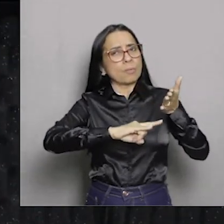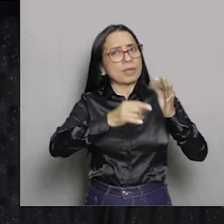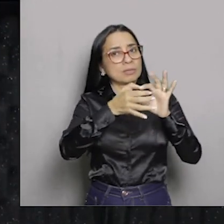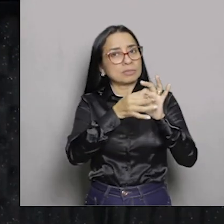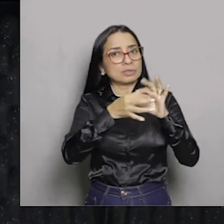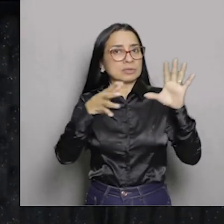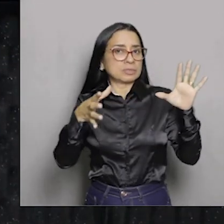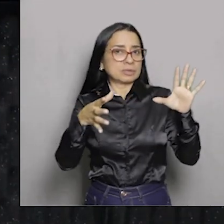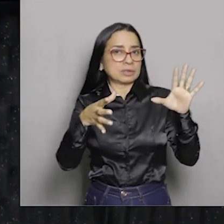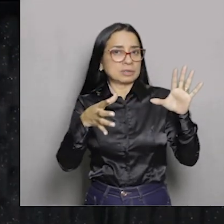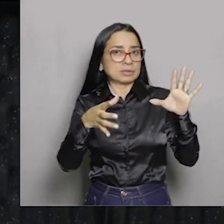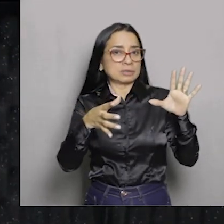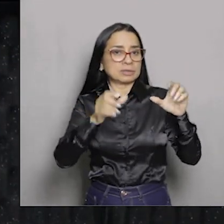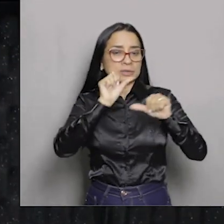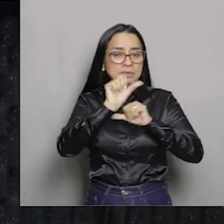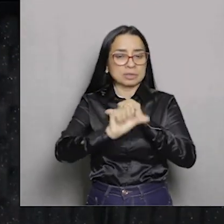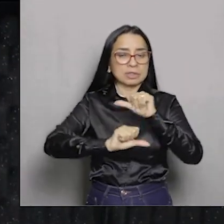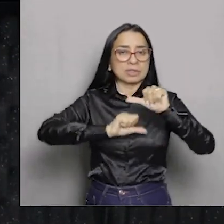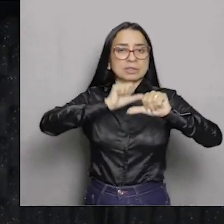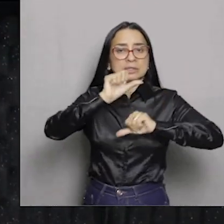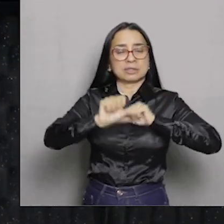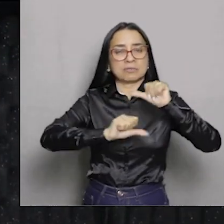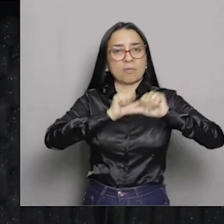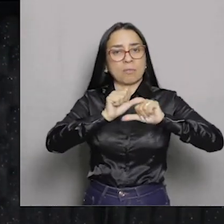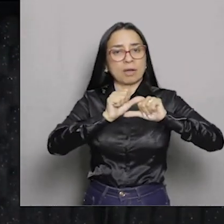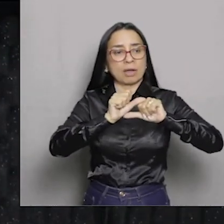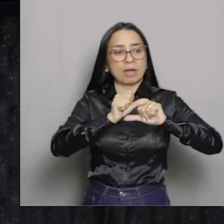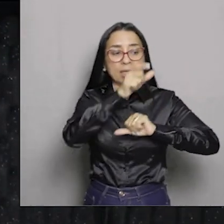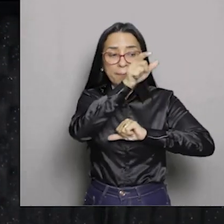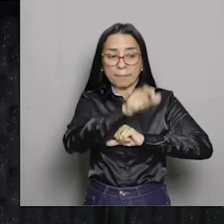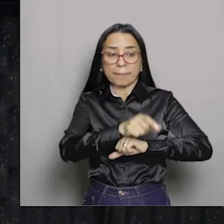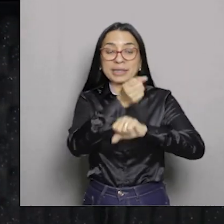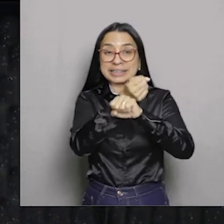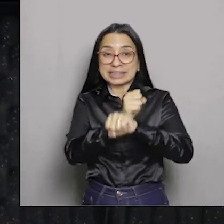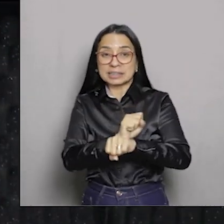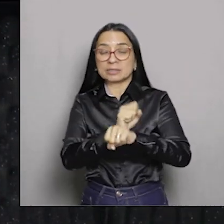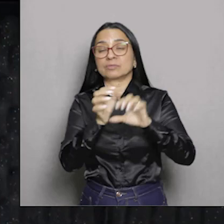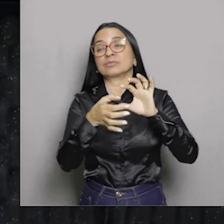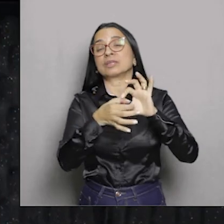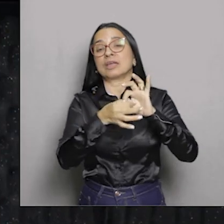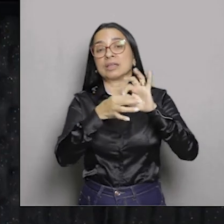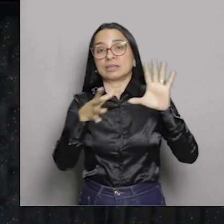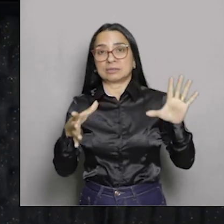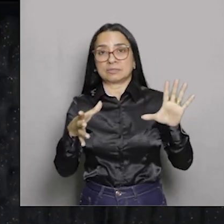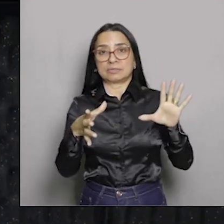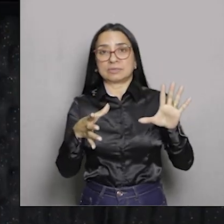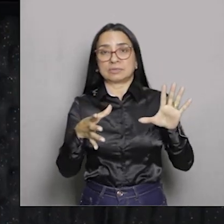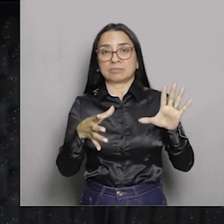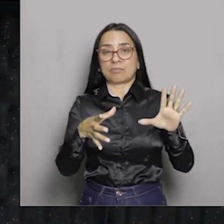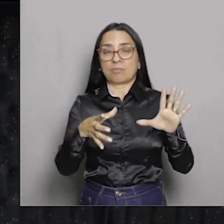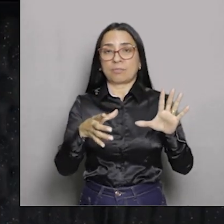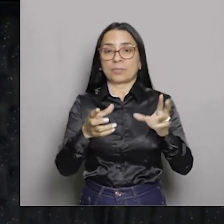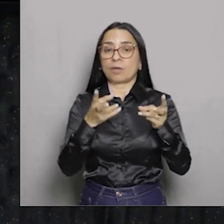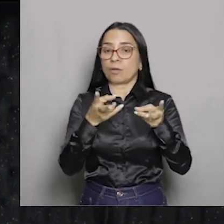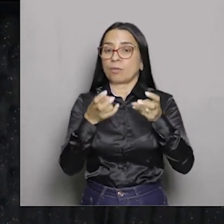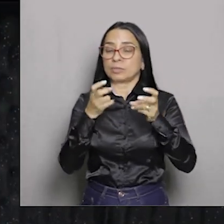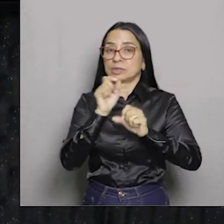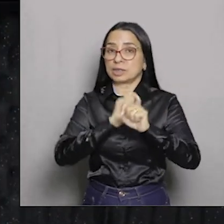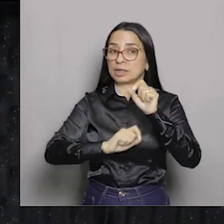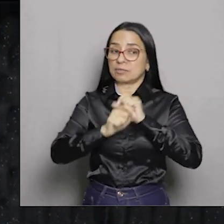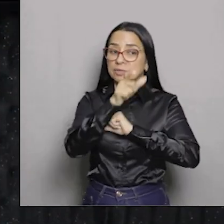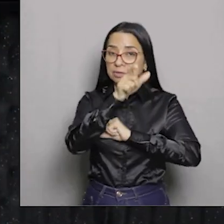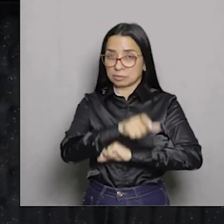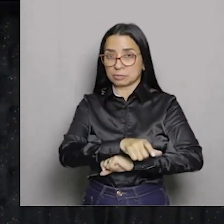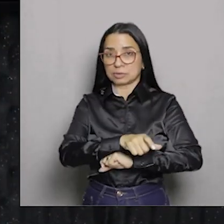negros forros. Para comprar a sua liberdade. Então, observe que o escravo